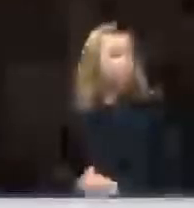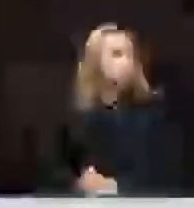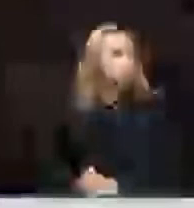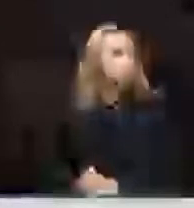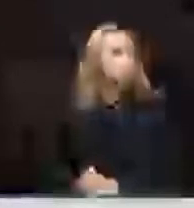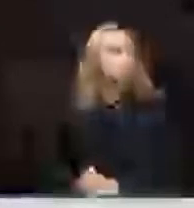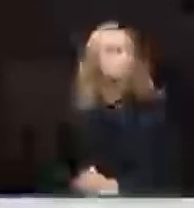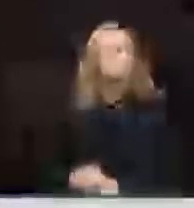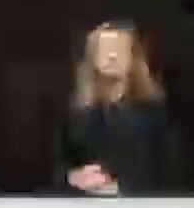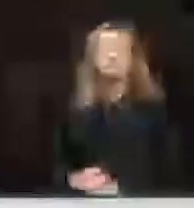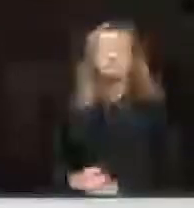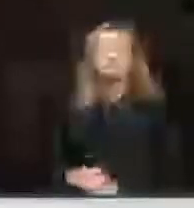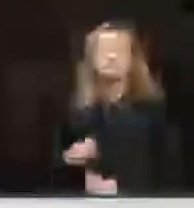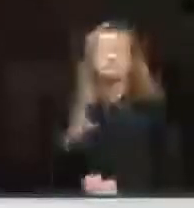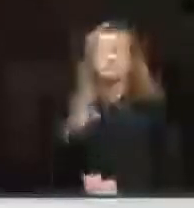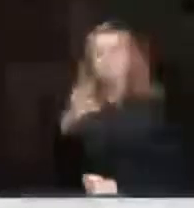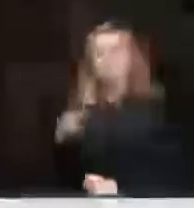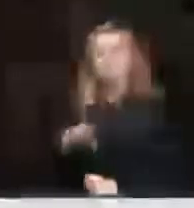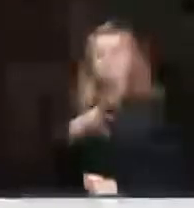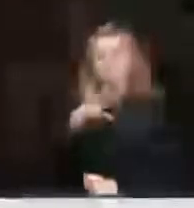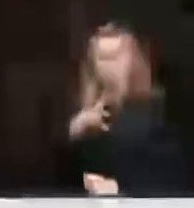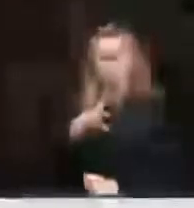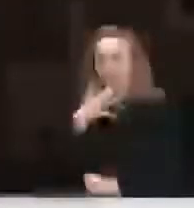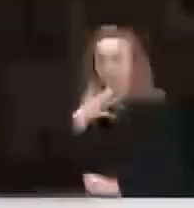tomamos conhecimento